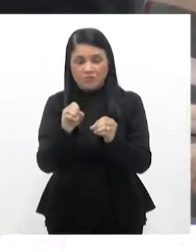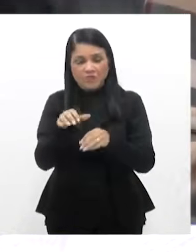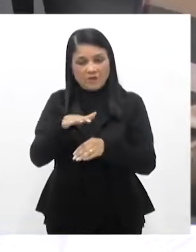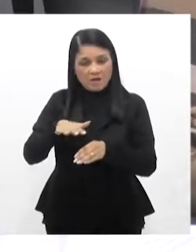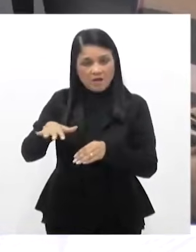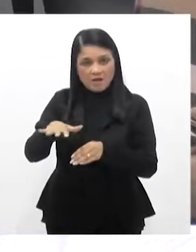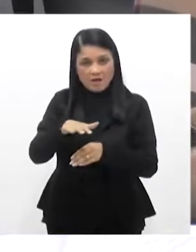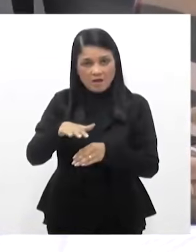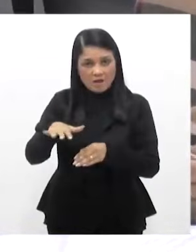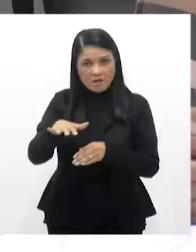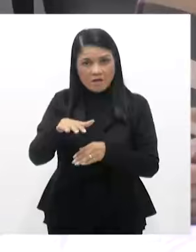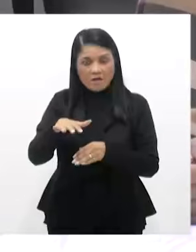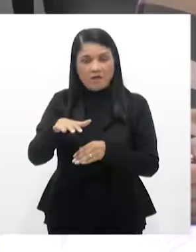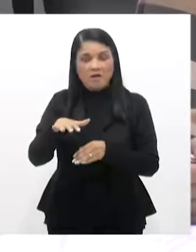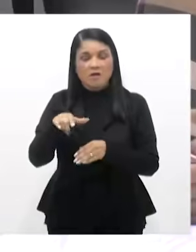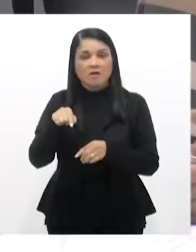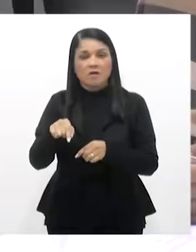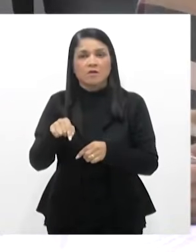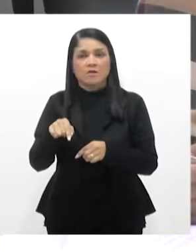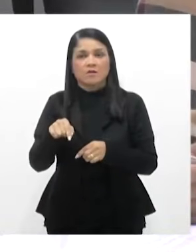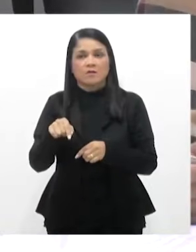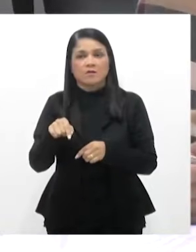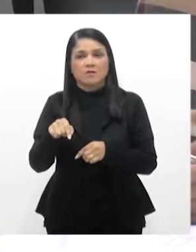de jurisdição titular